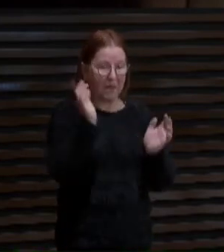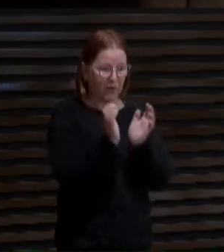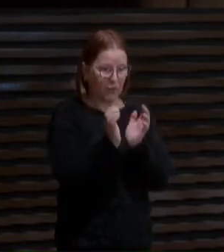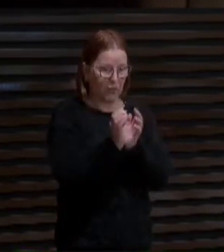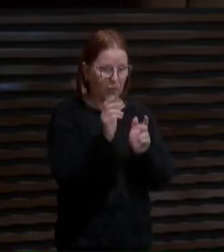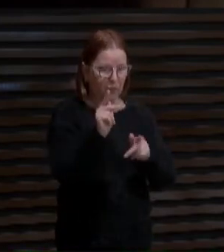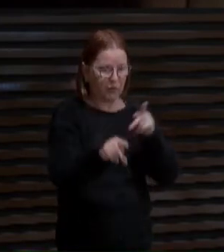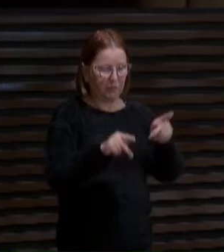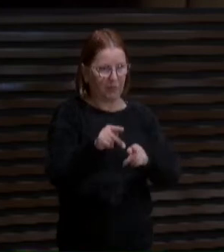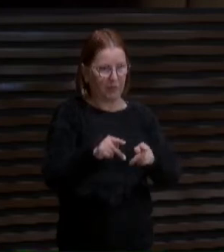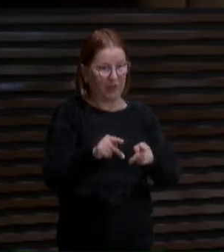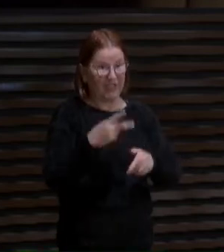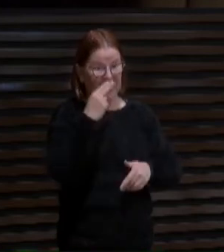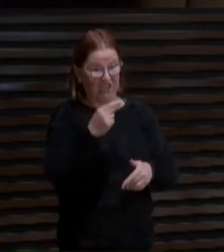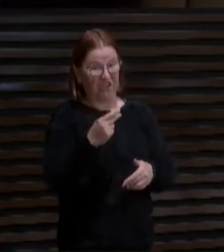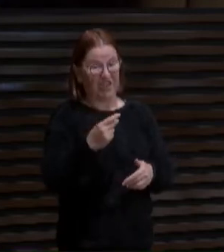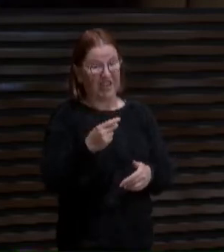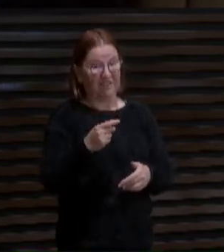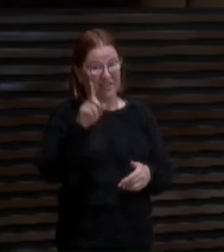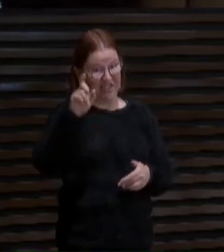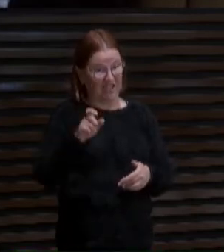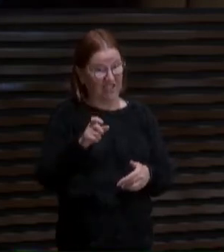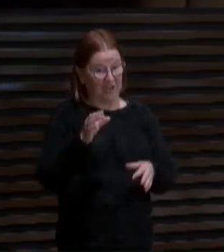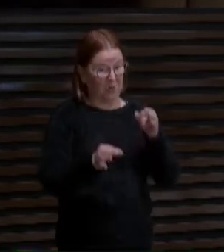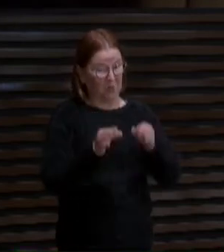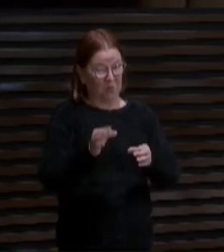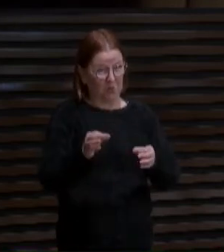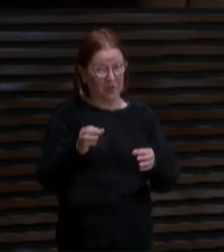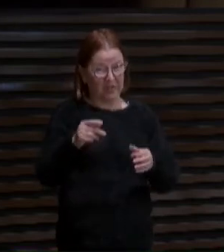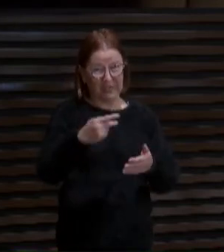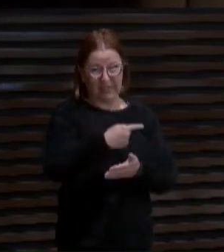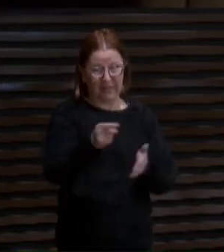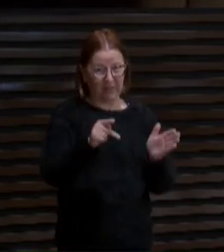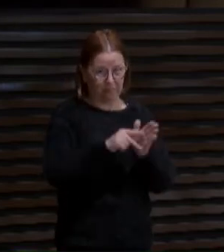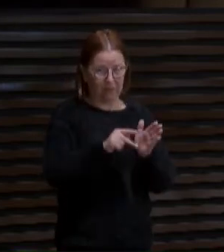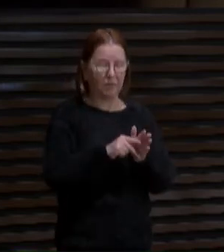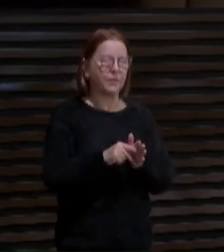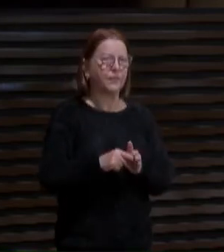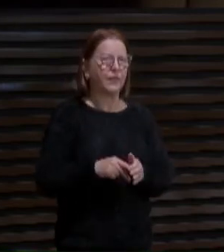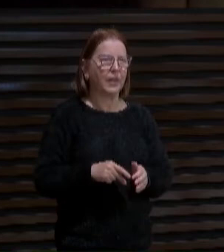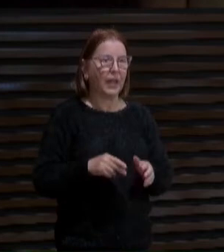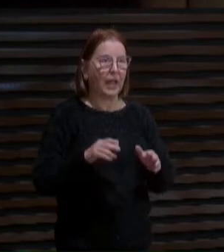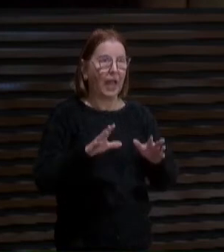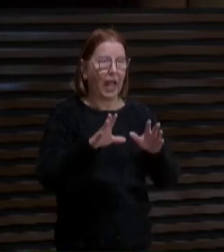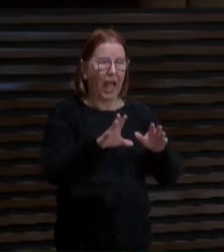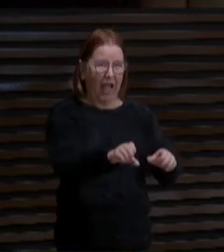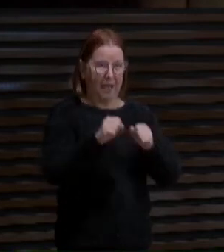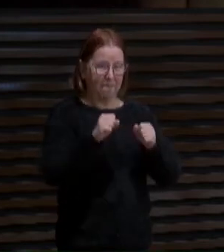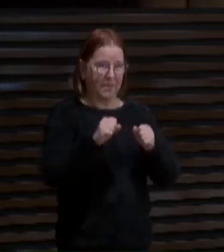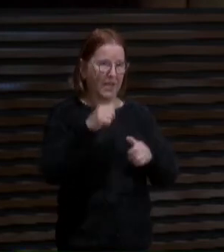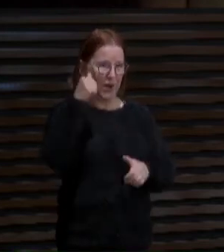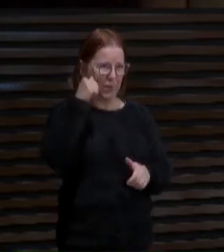elas trouxeram aquela mulher apanhada em flagrante Adultério Engraçado que foi flagrante